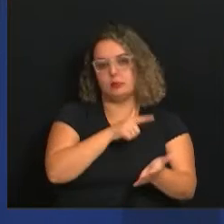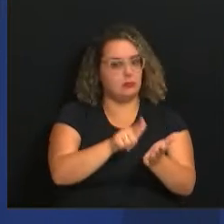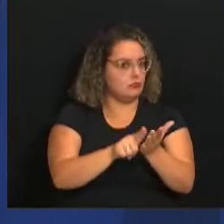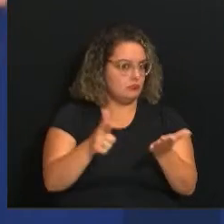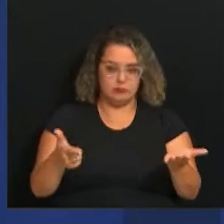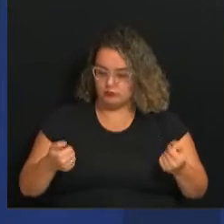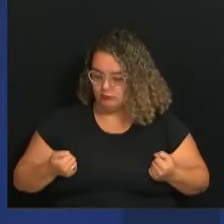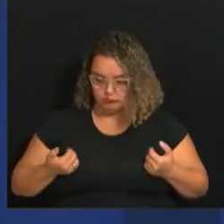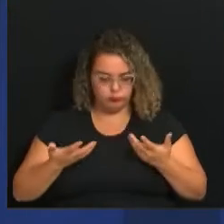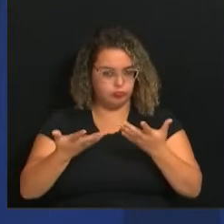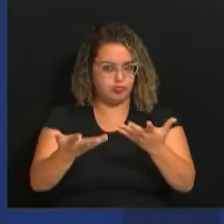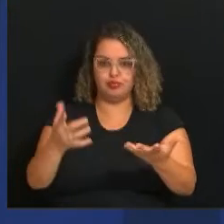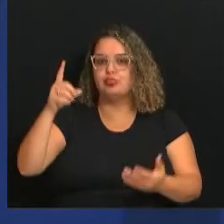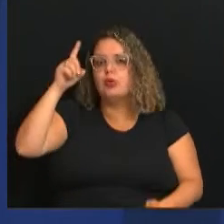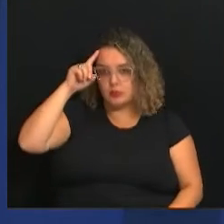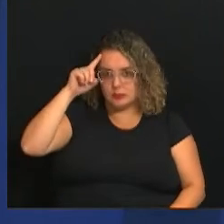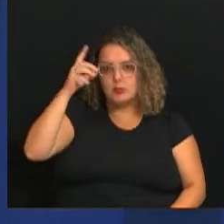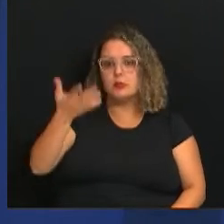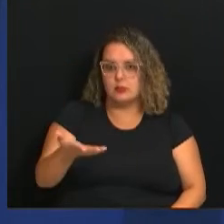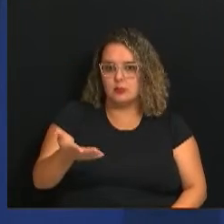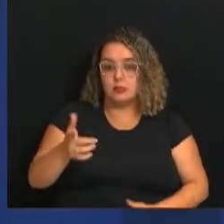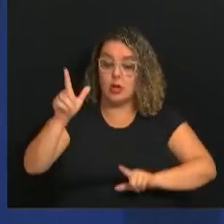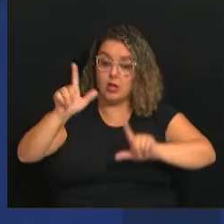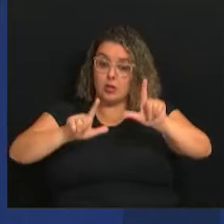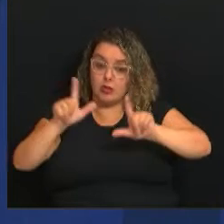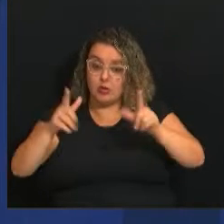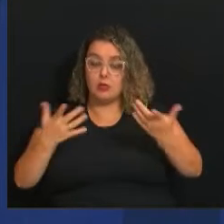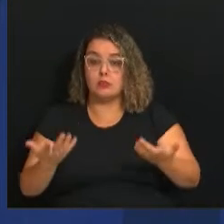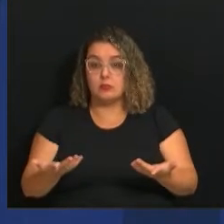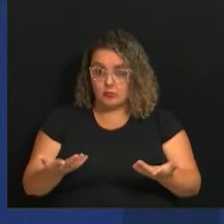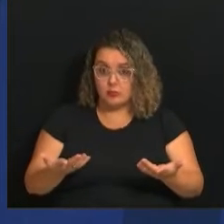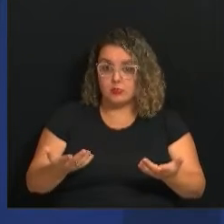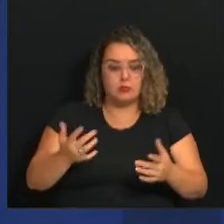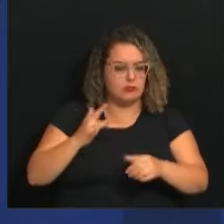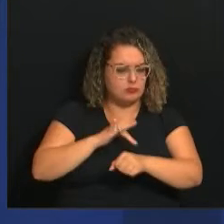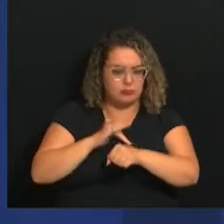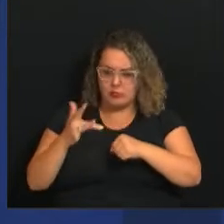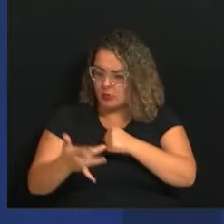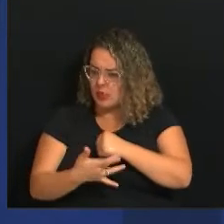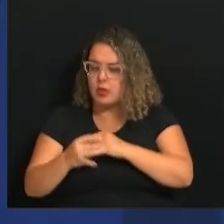recuperado. Felizmente. Mas,